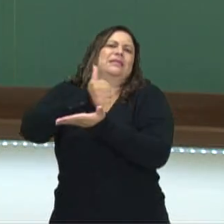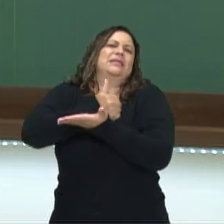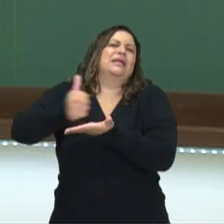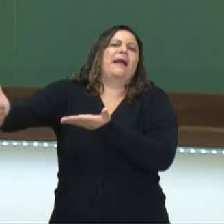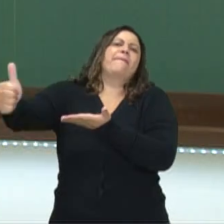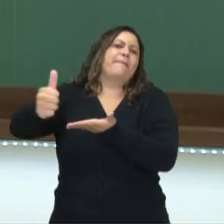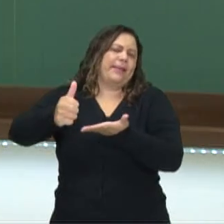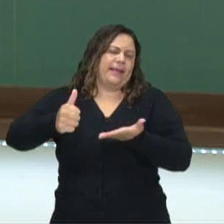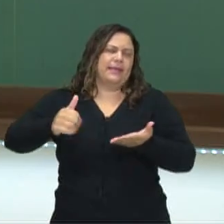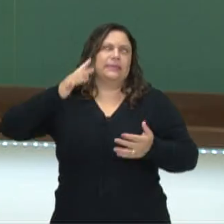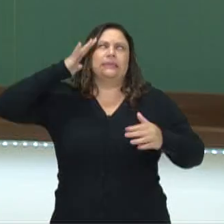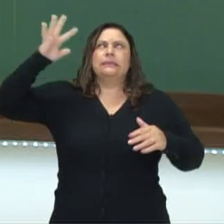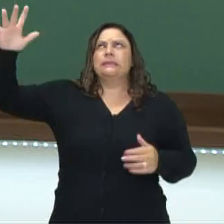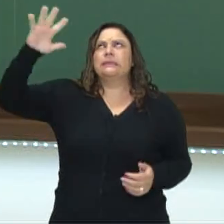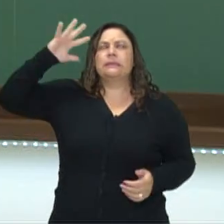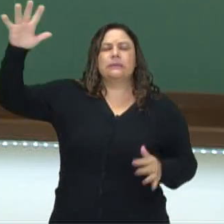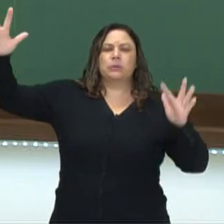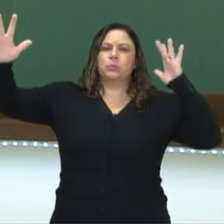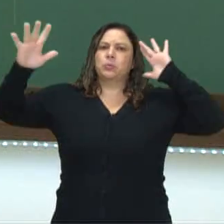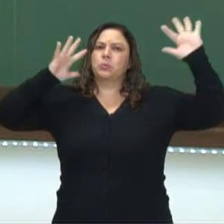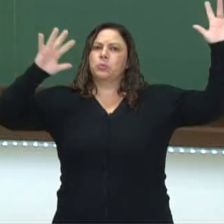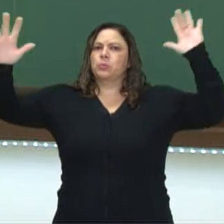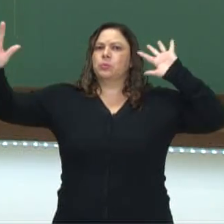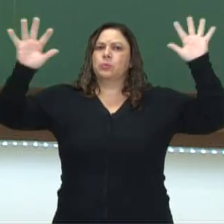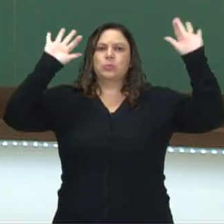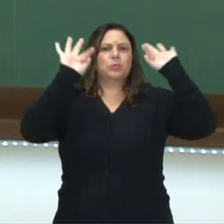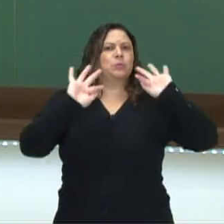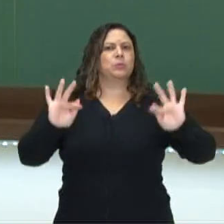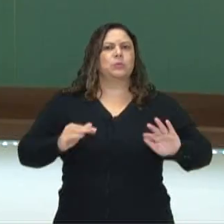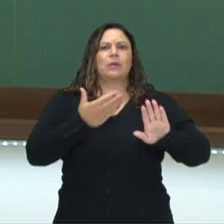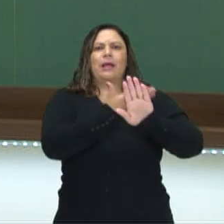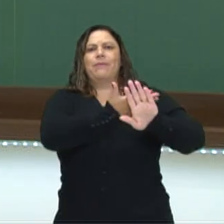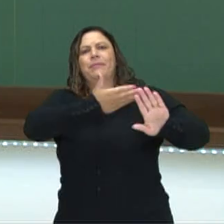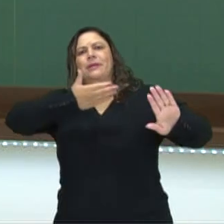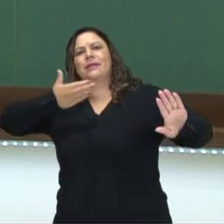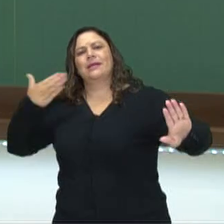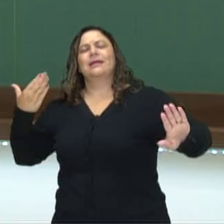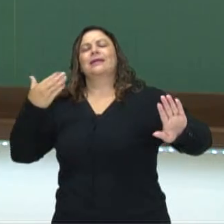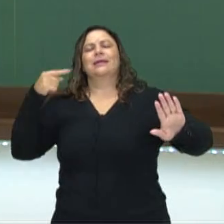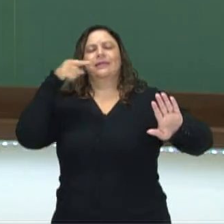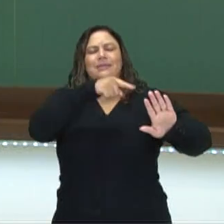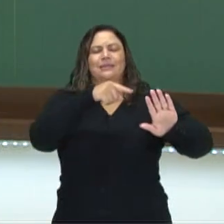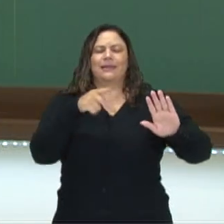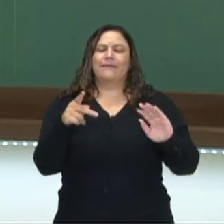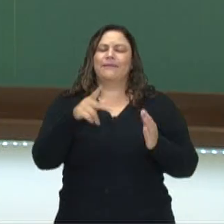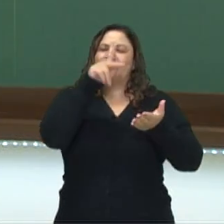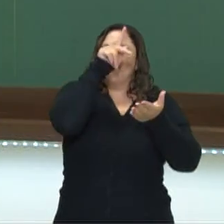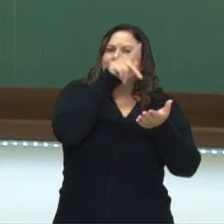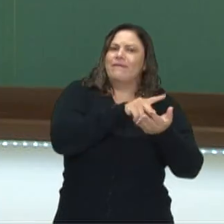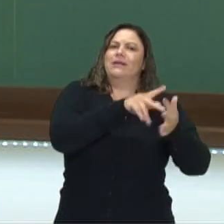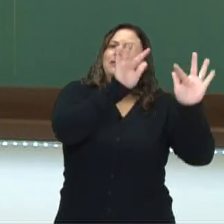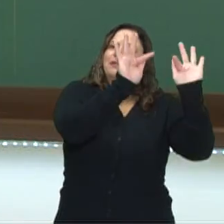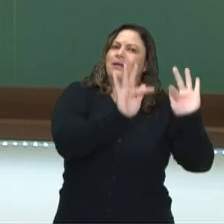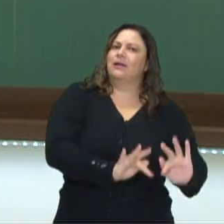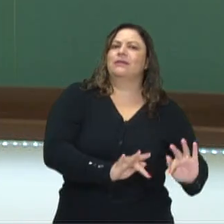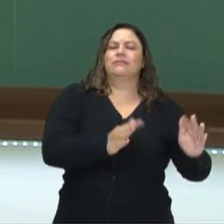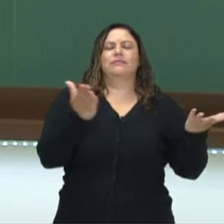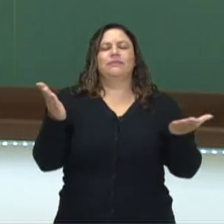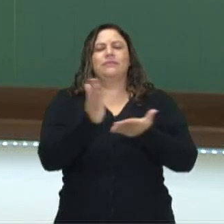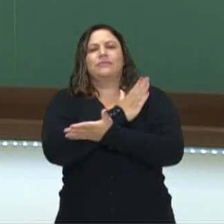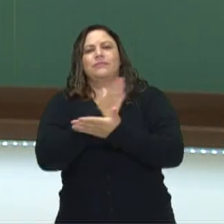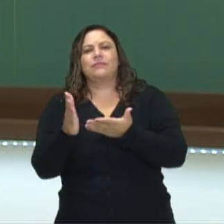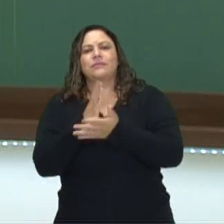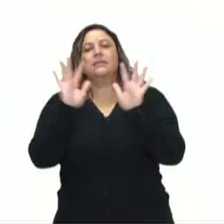nos traz ilusões de felicidade, mas que nos afastam da verdadeira felicidade. Enquanto a felicidade é